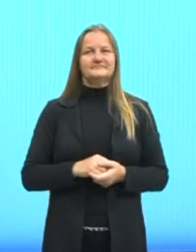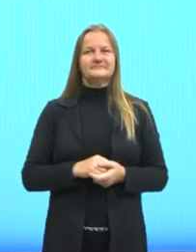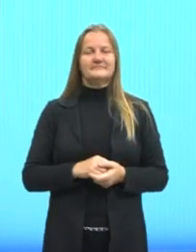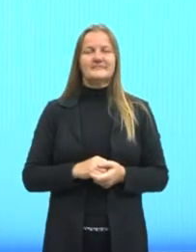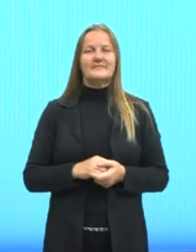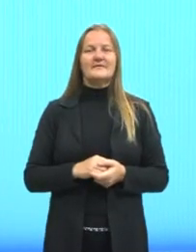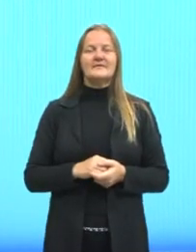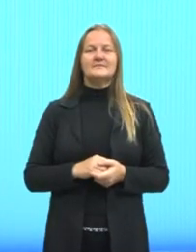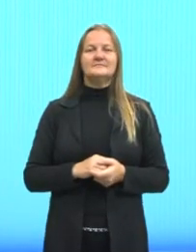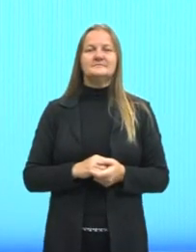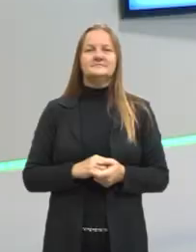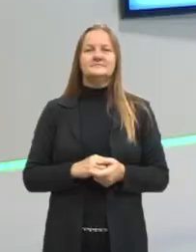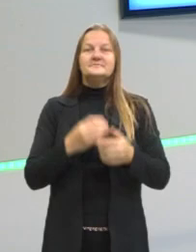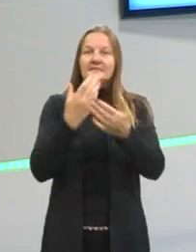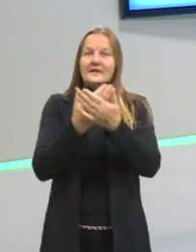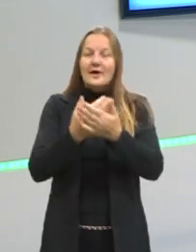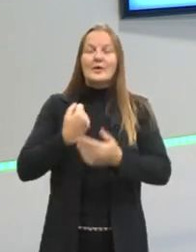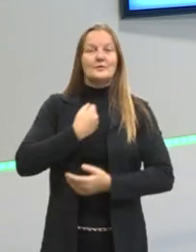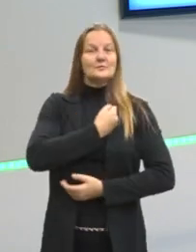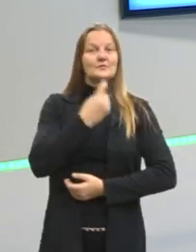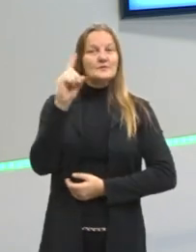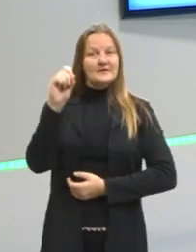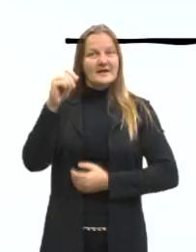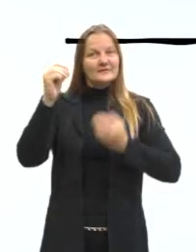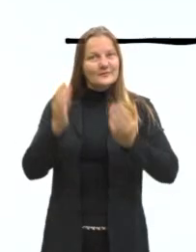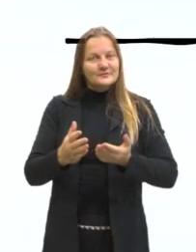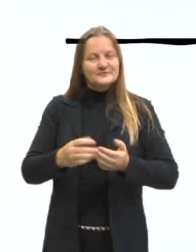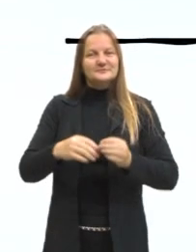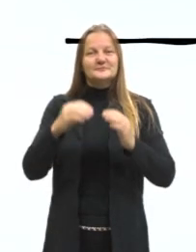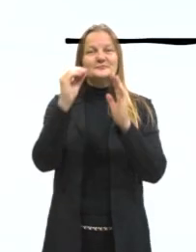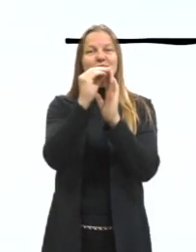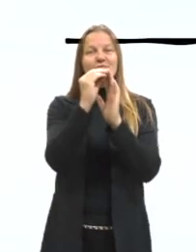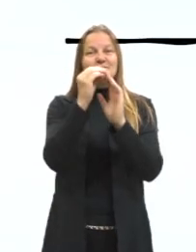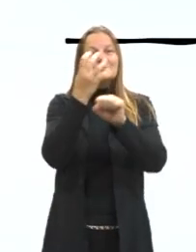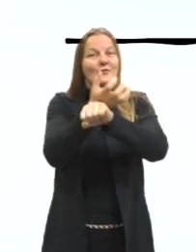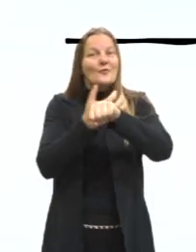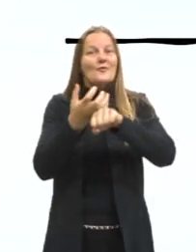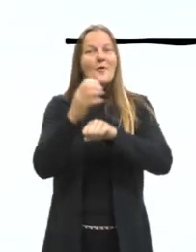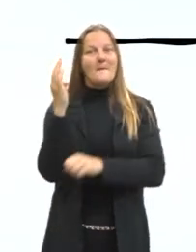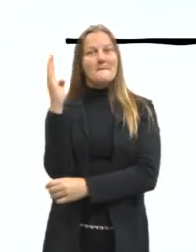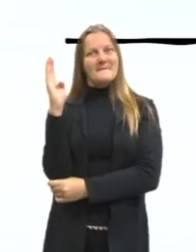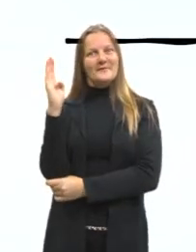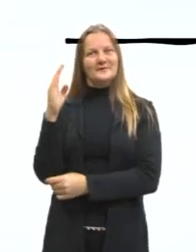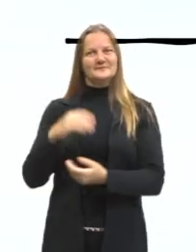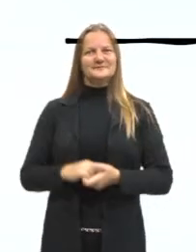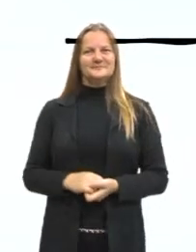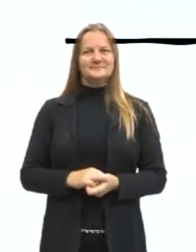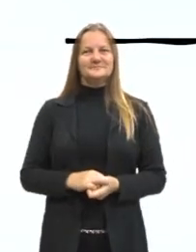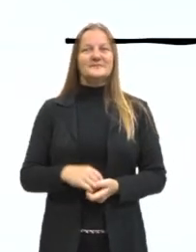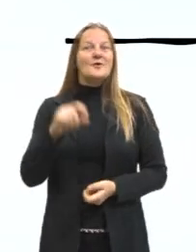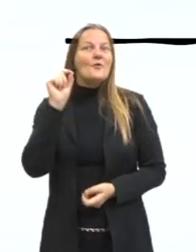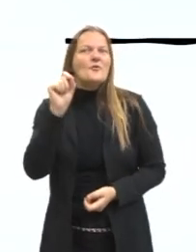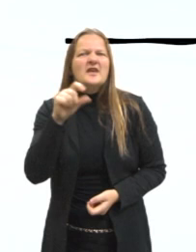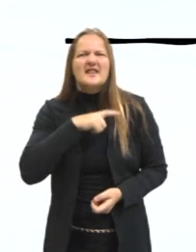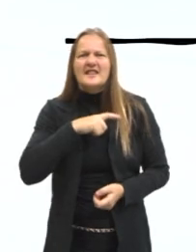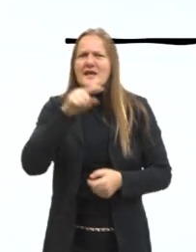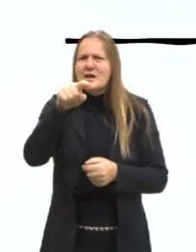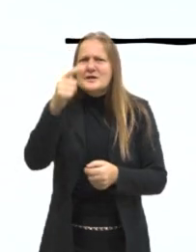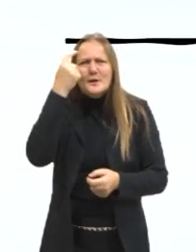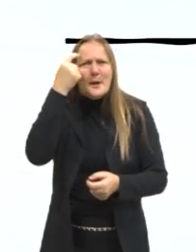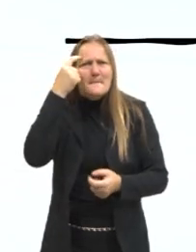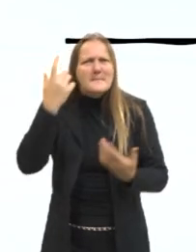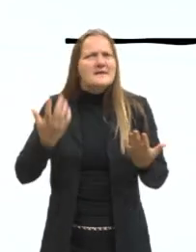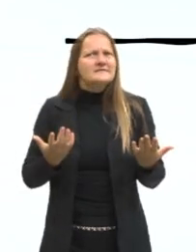aula de hoje é aula de número 10 componente curricular Biologia O que você